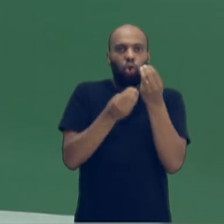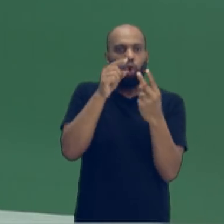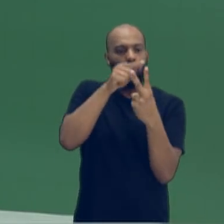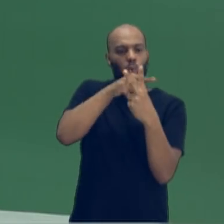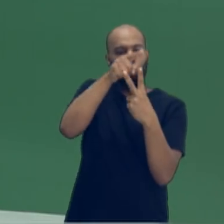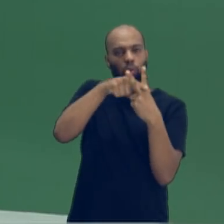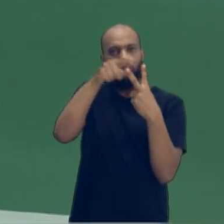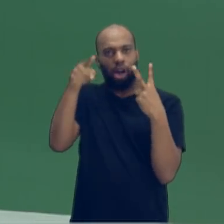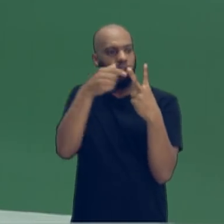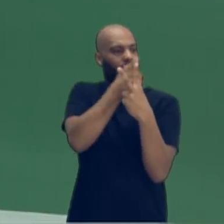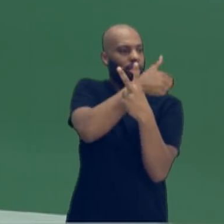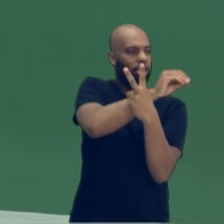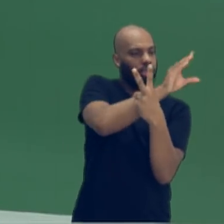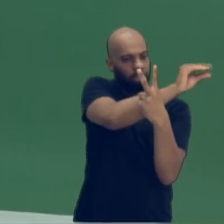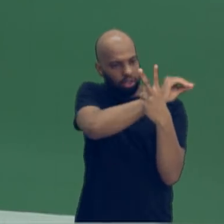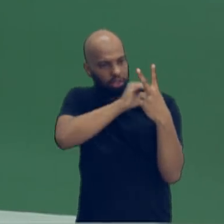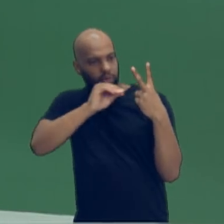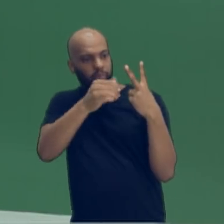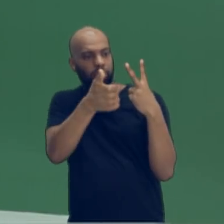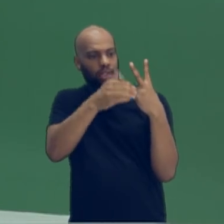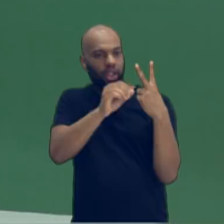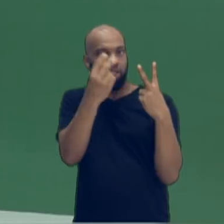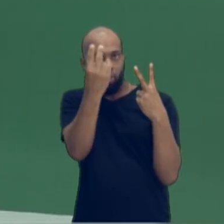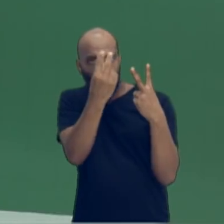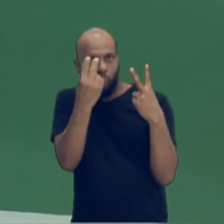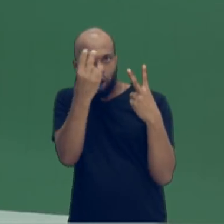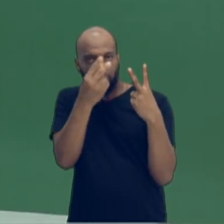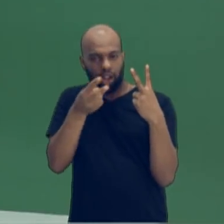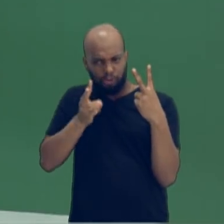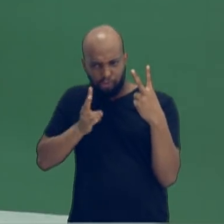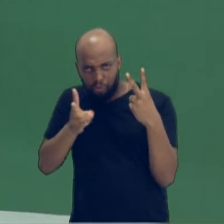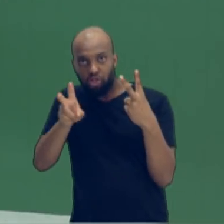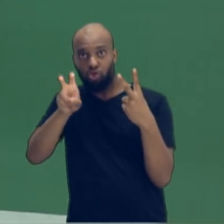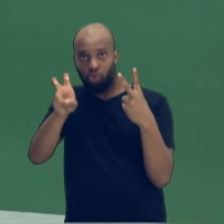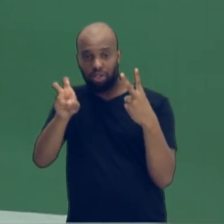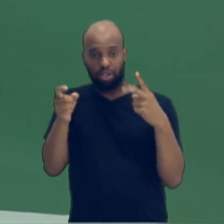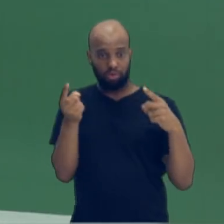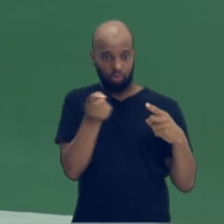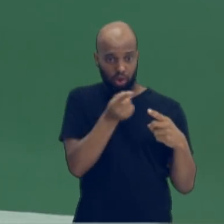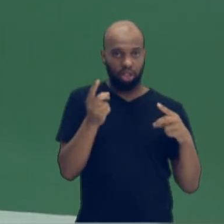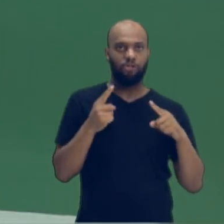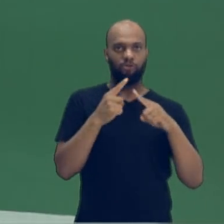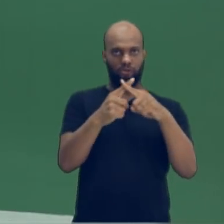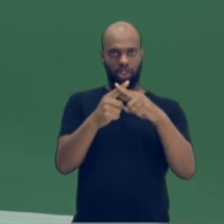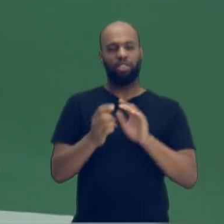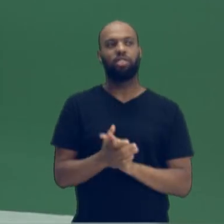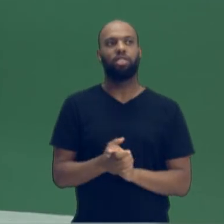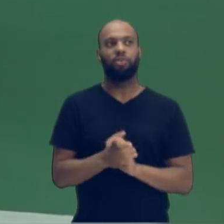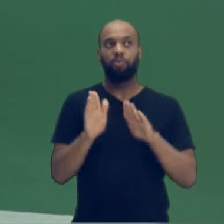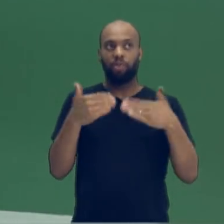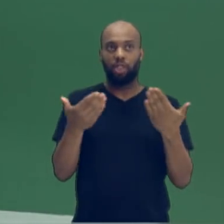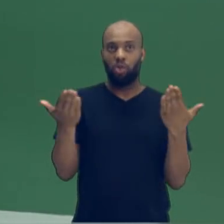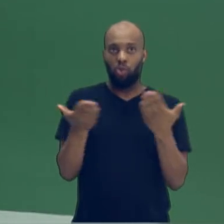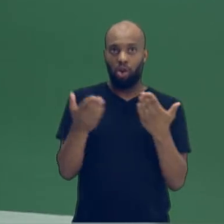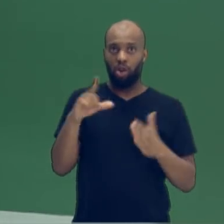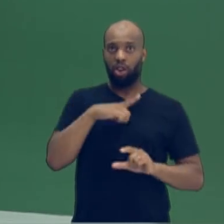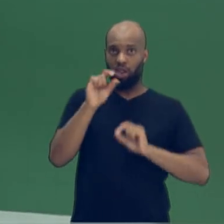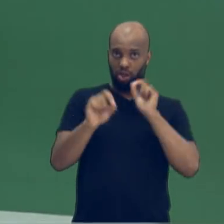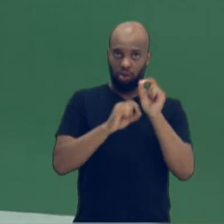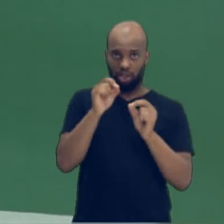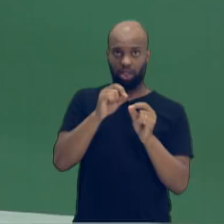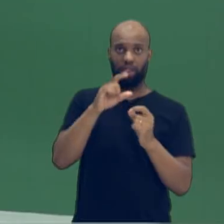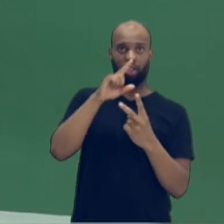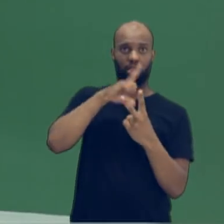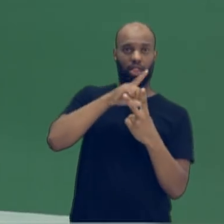lá dentro como 10 elevado ao quadrado, mantendo 5 vezes 5. Né? Nesse caso, nós teremos